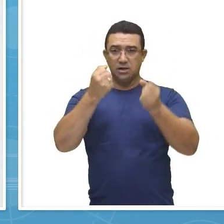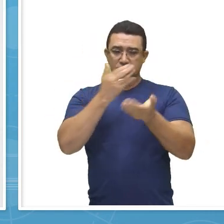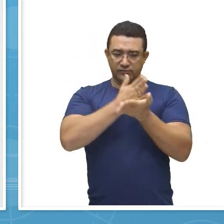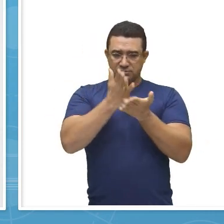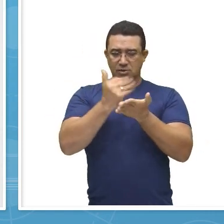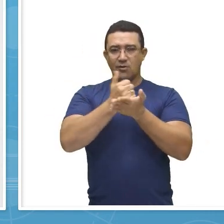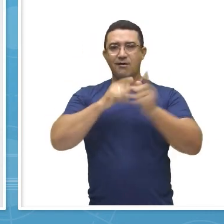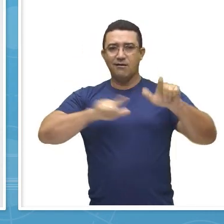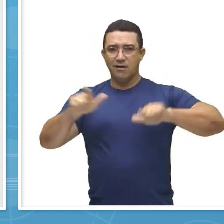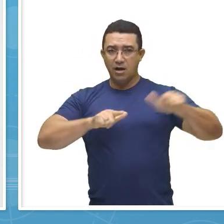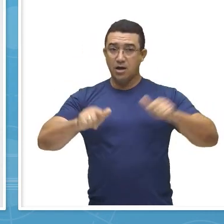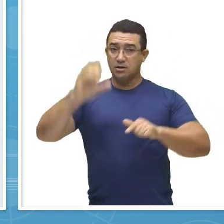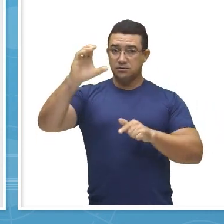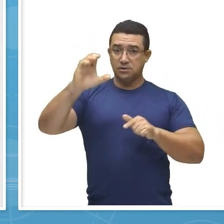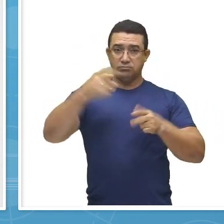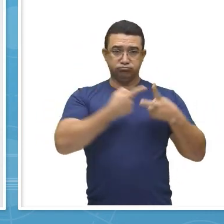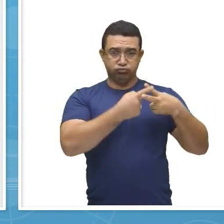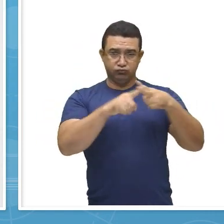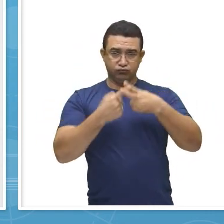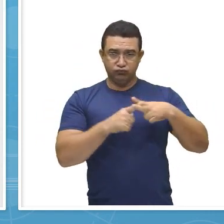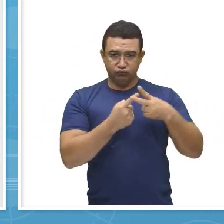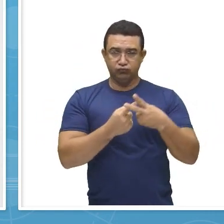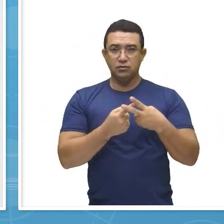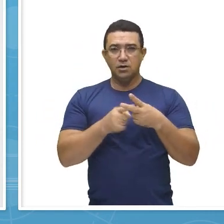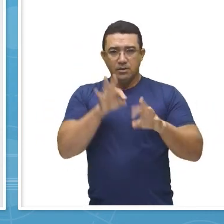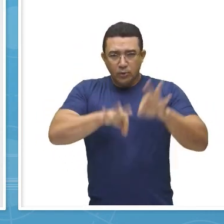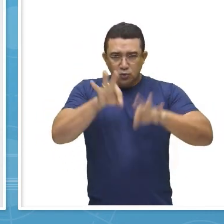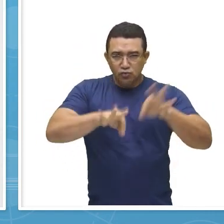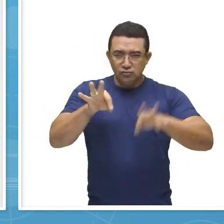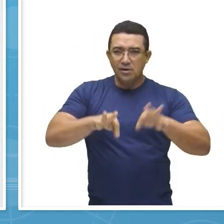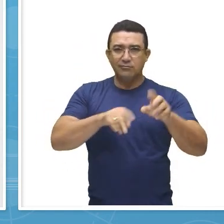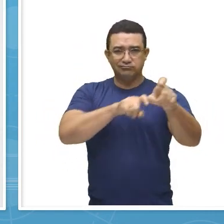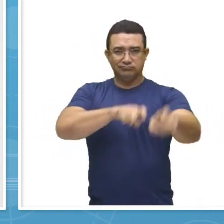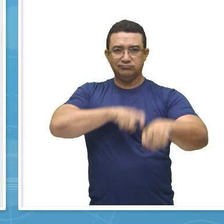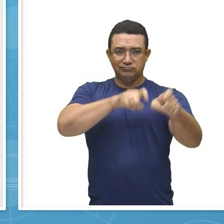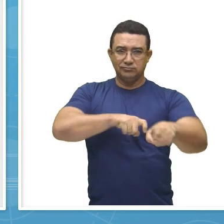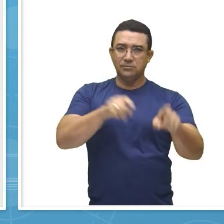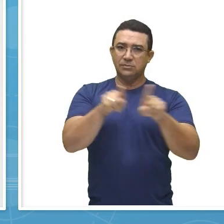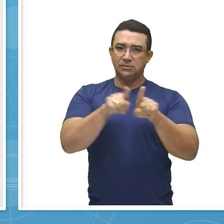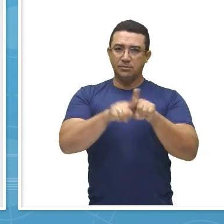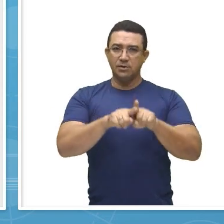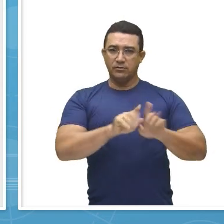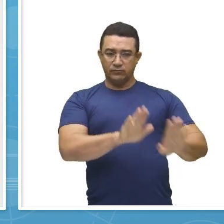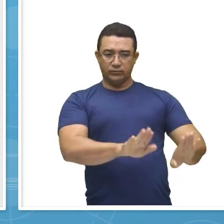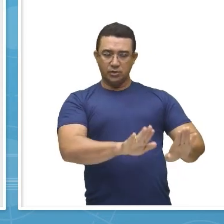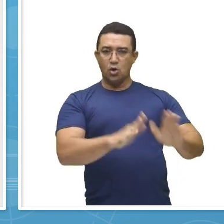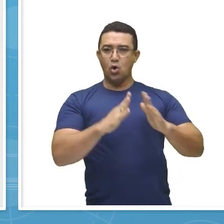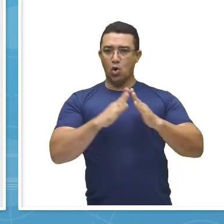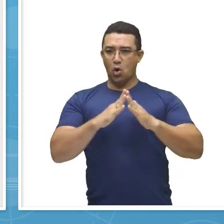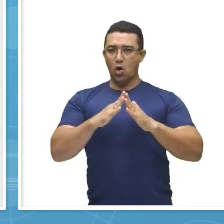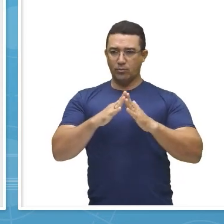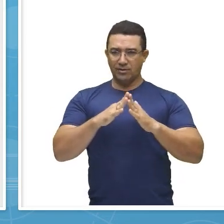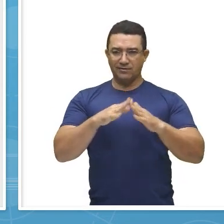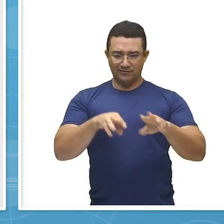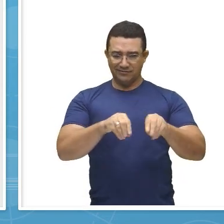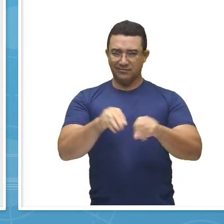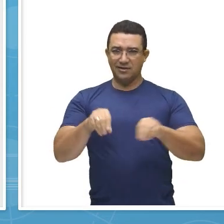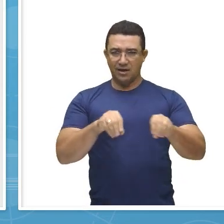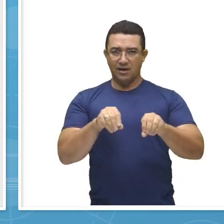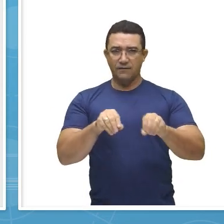C, mecanização da produção agrícola e consequente fixação do homem à terra.